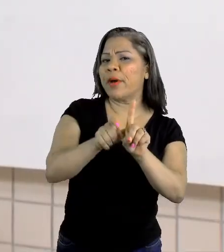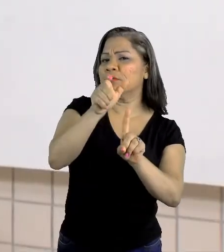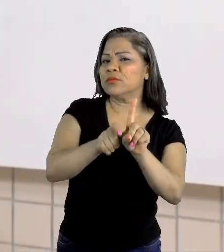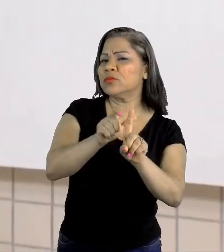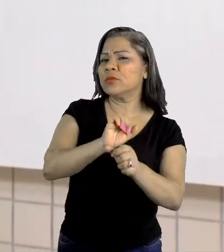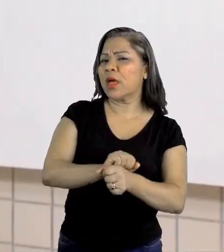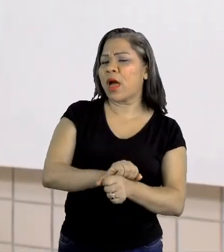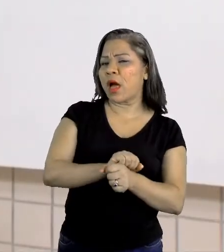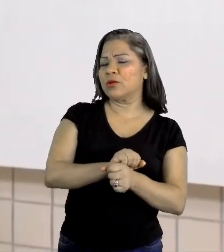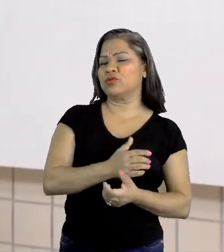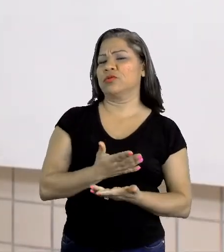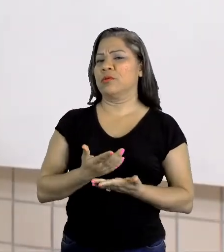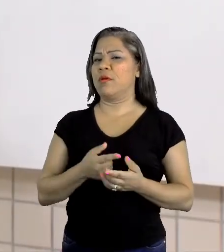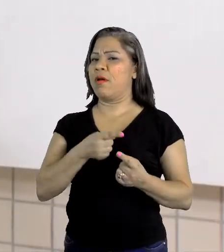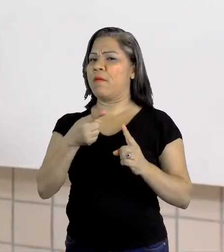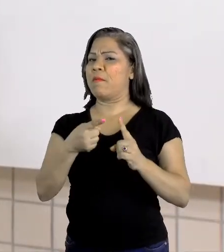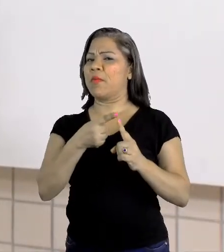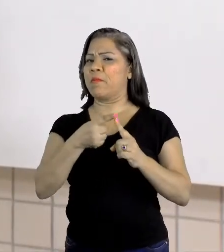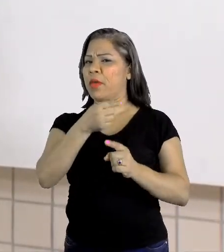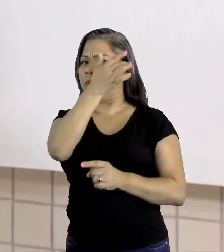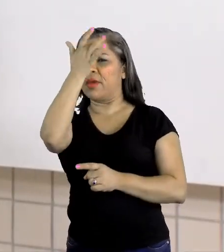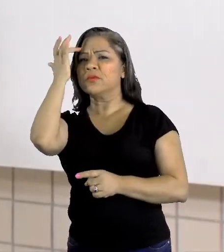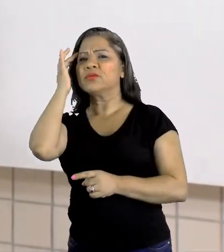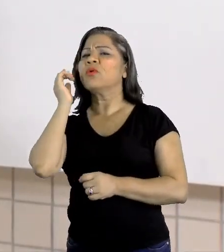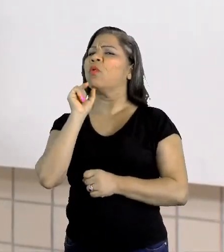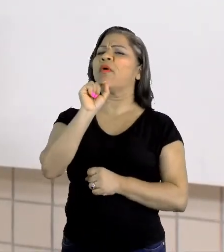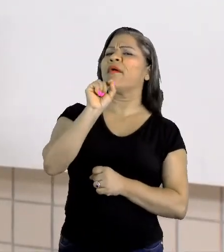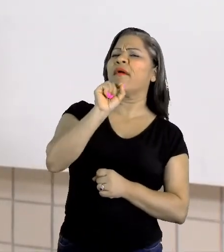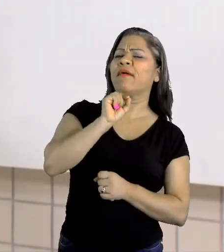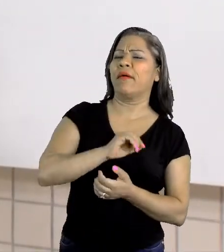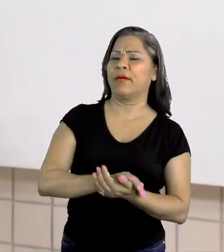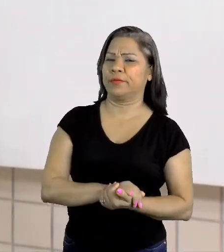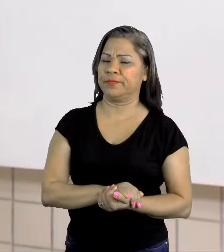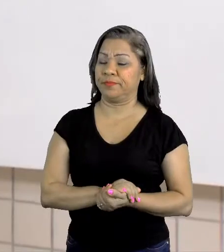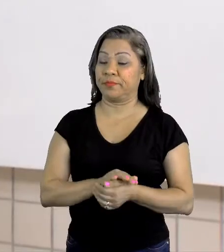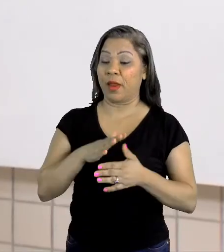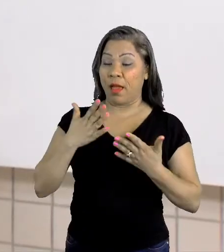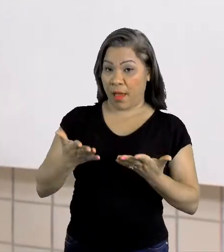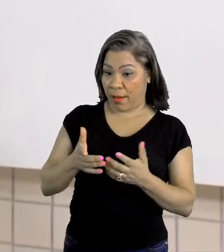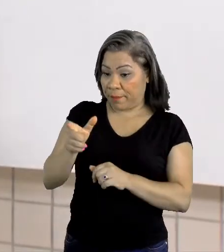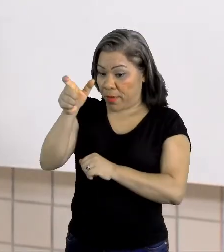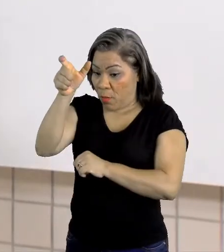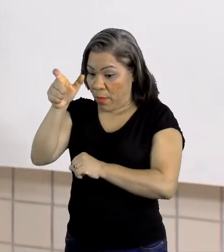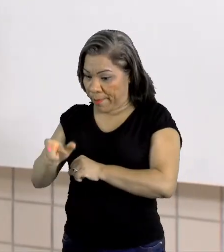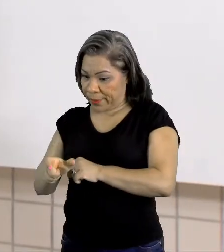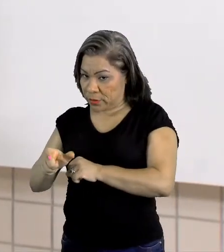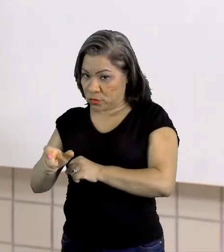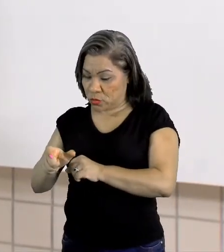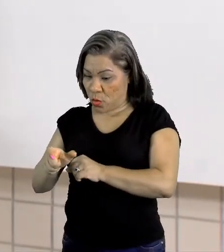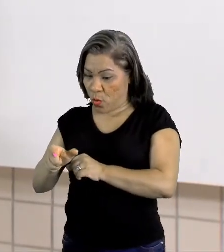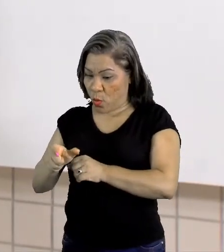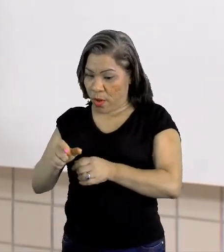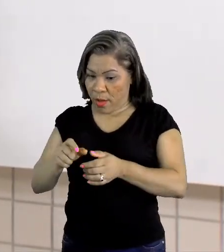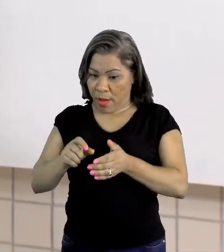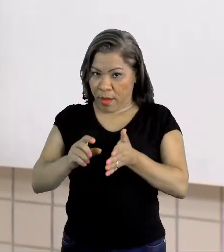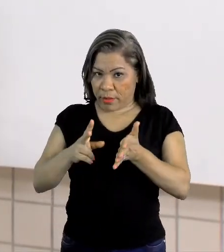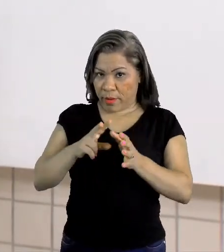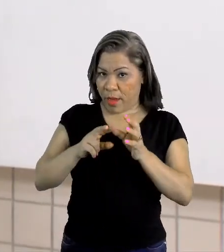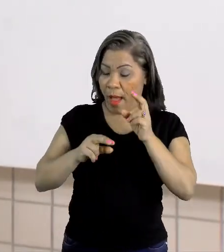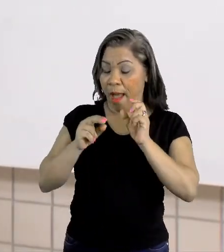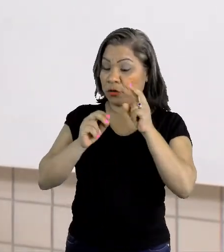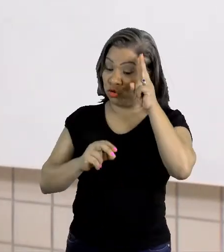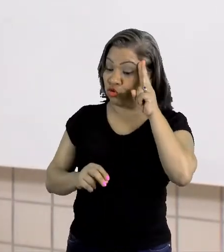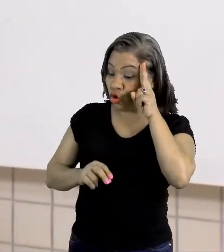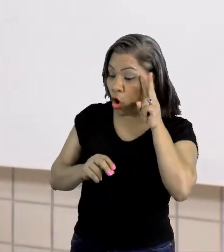que você acha? Quem conta essa história é uma pessoa que está fora da história, mas que está